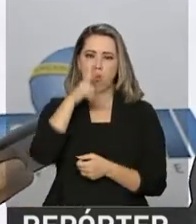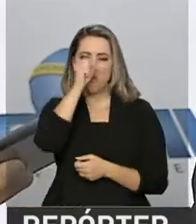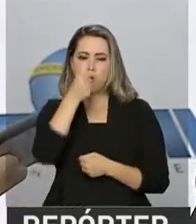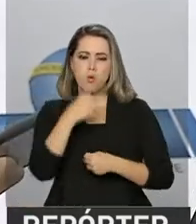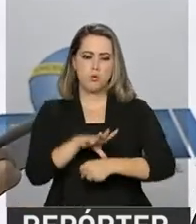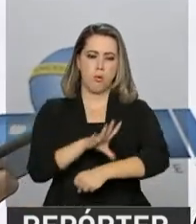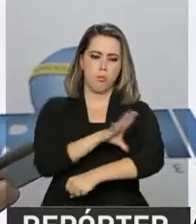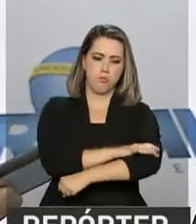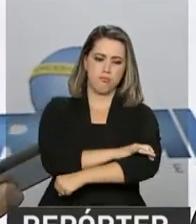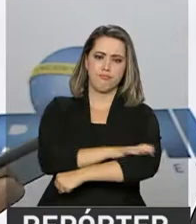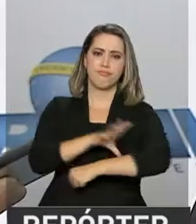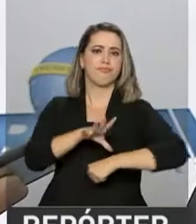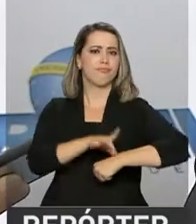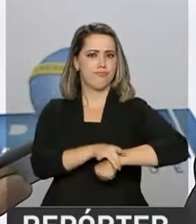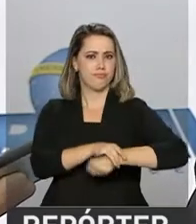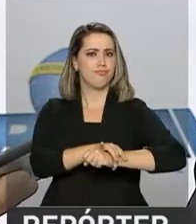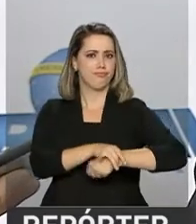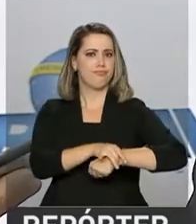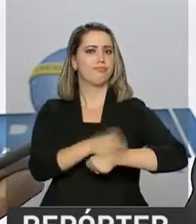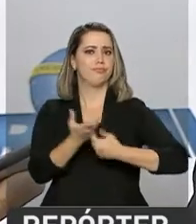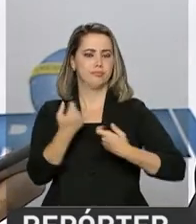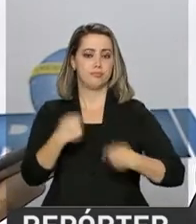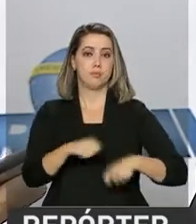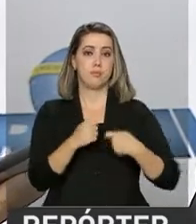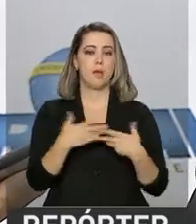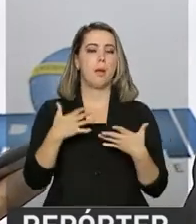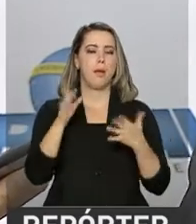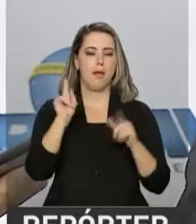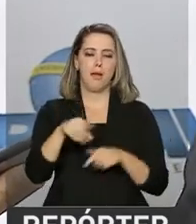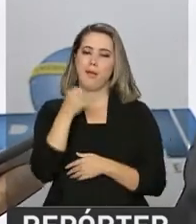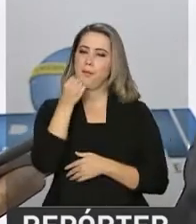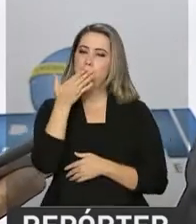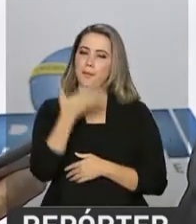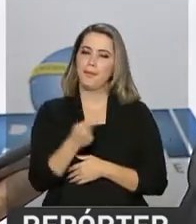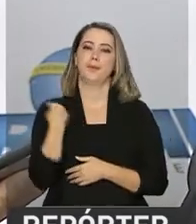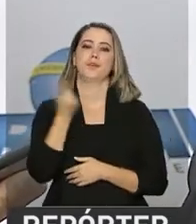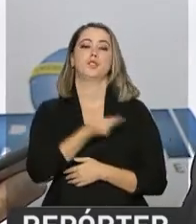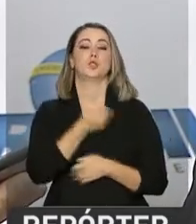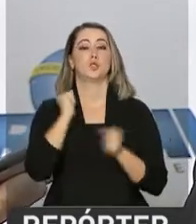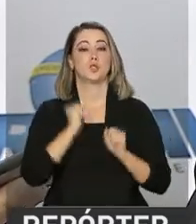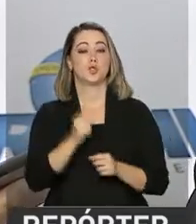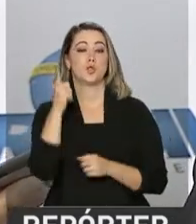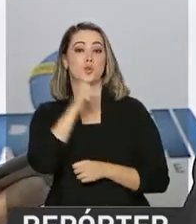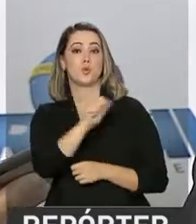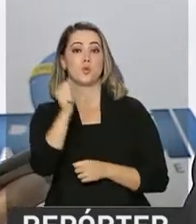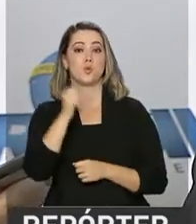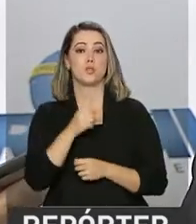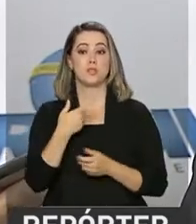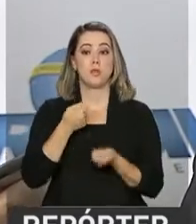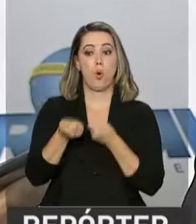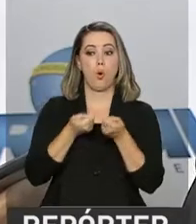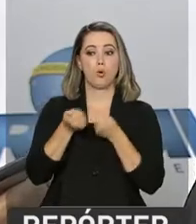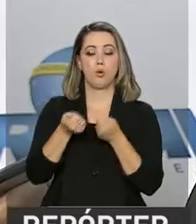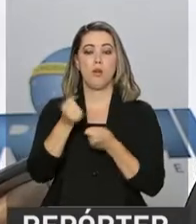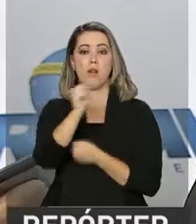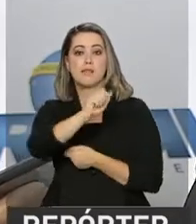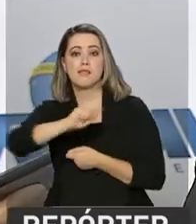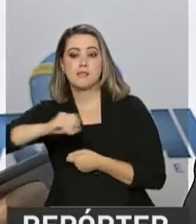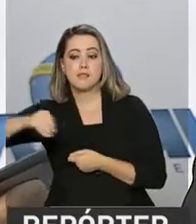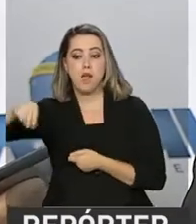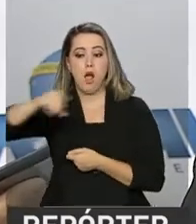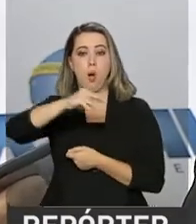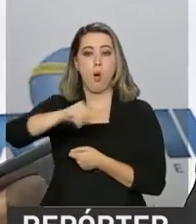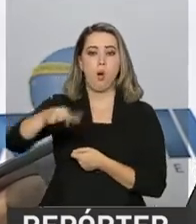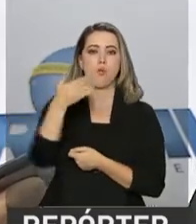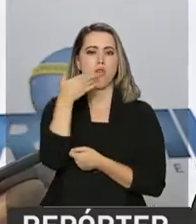ações então há um grande uma grande vantagem quando nós conseguimos controlar sal e açúcar na alimentação de